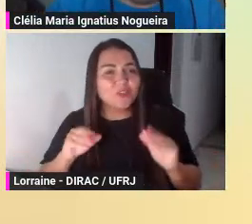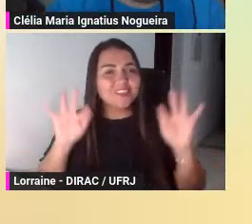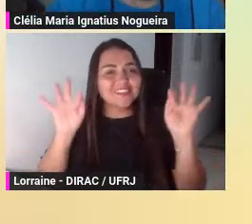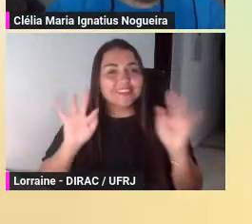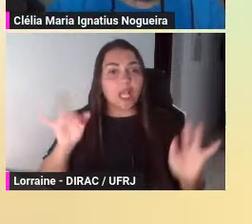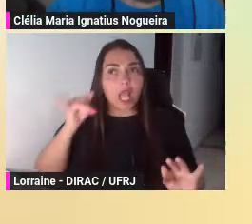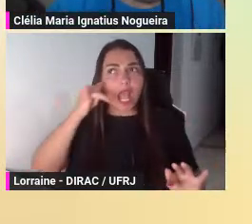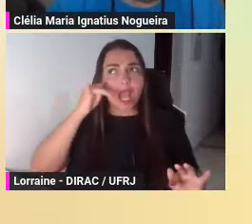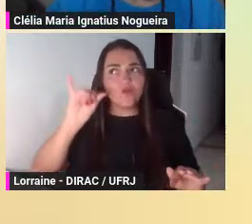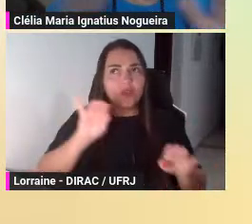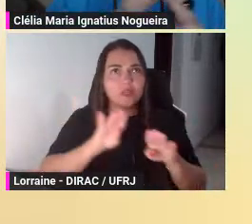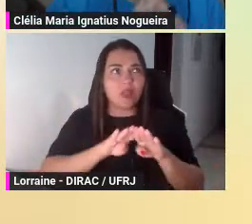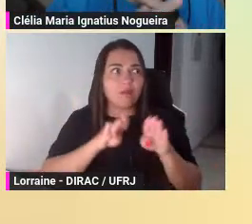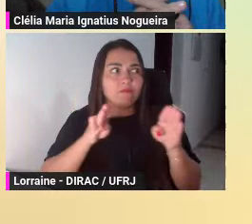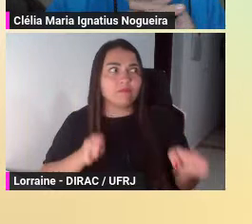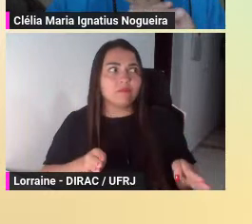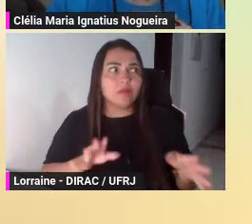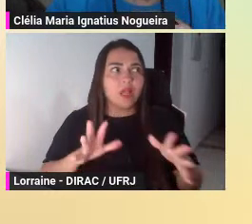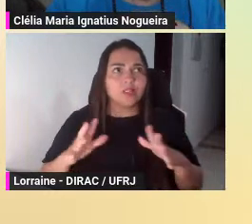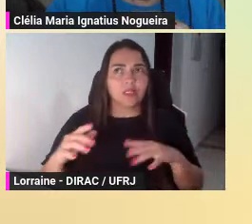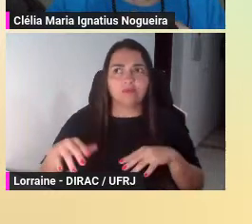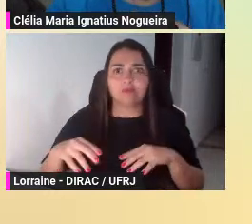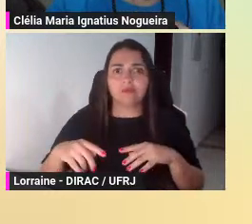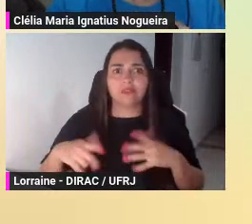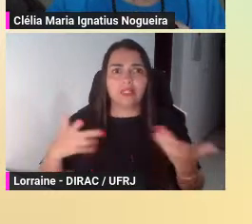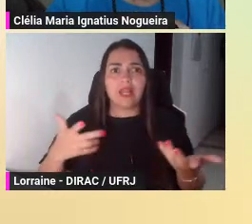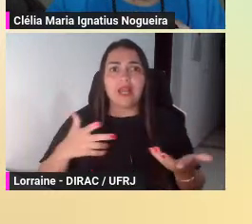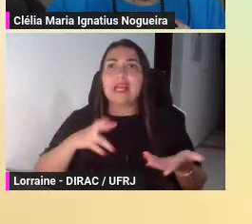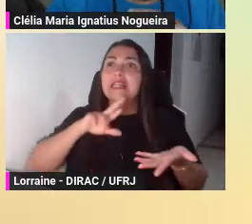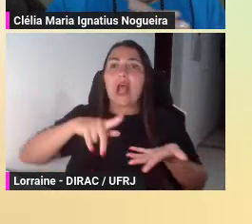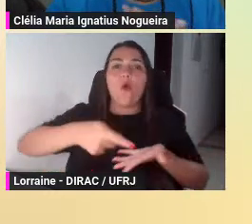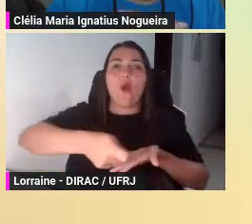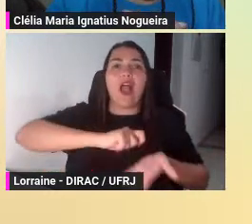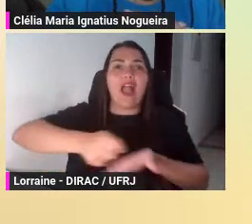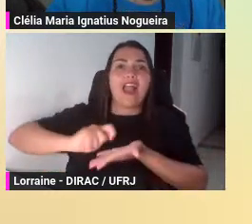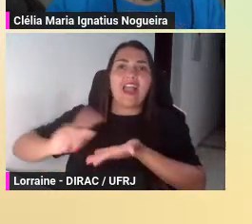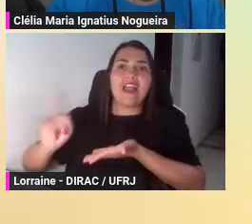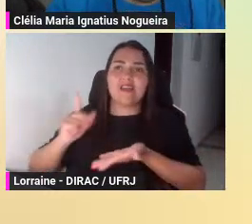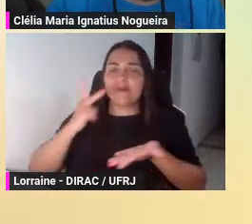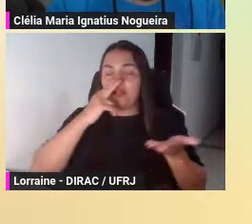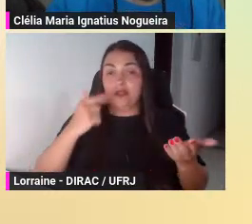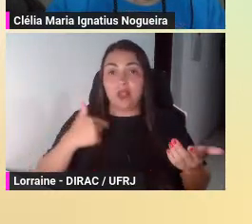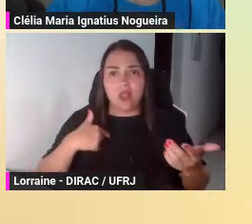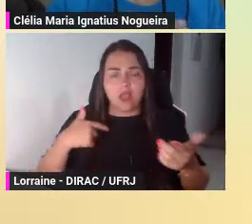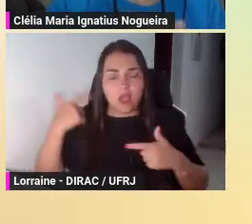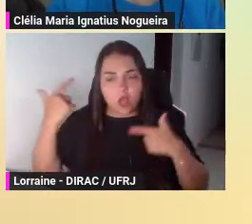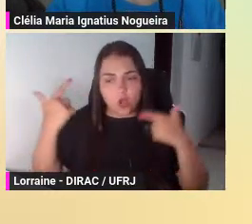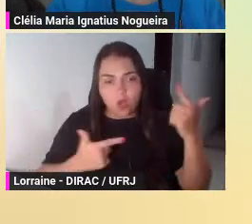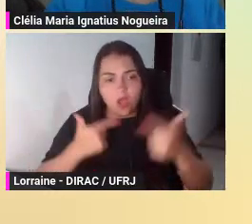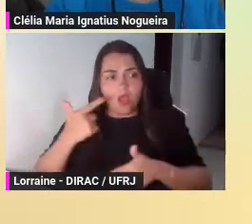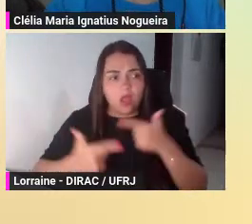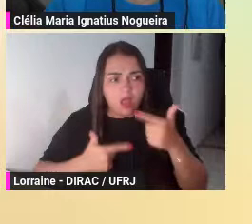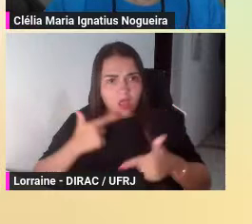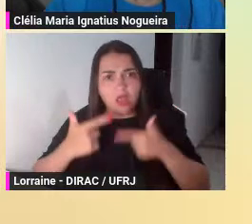mesa, né, num restaurante self-service. Eu bati a cabeça há muito tempo,